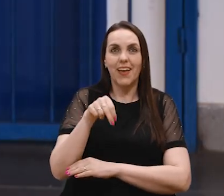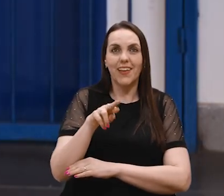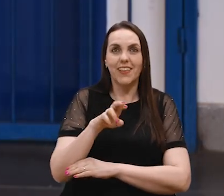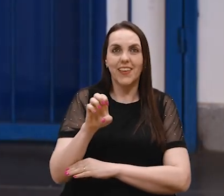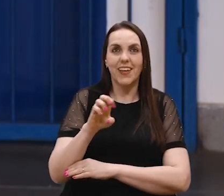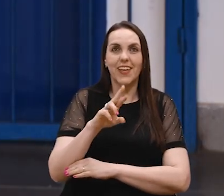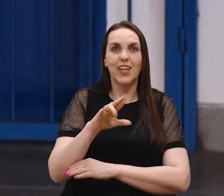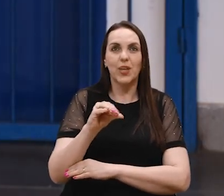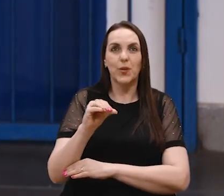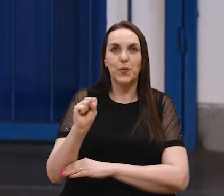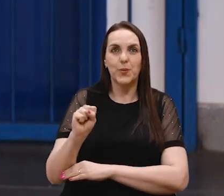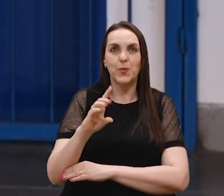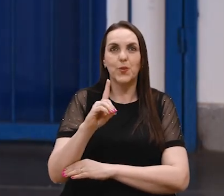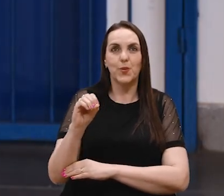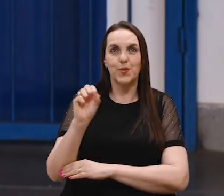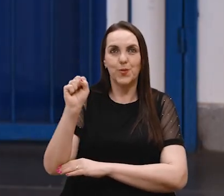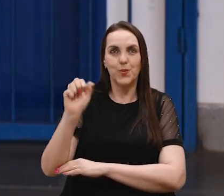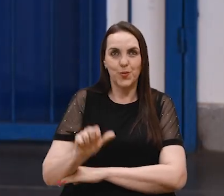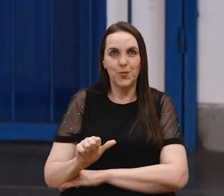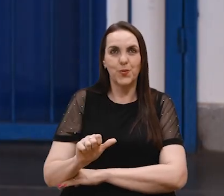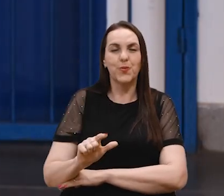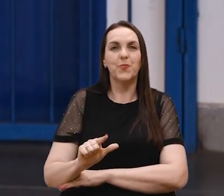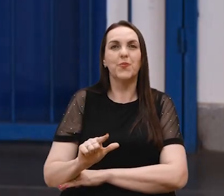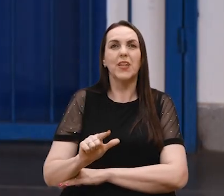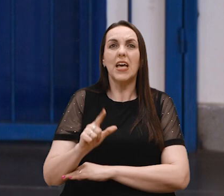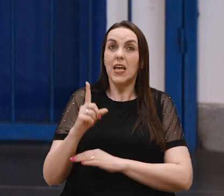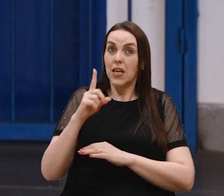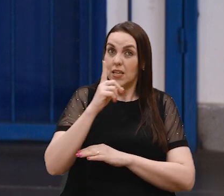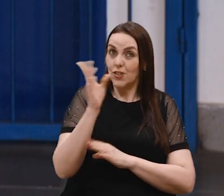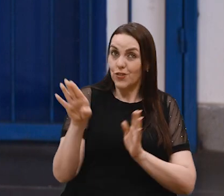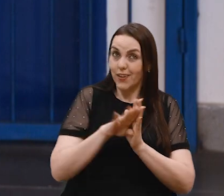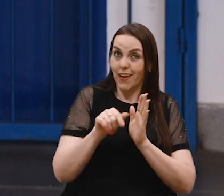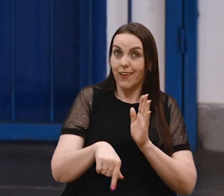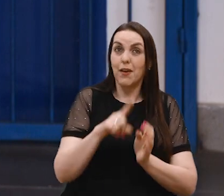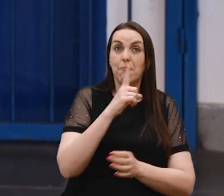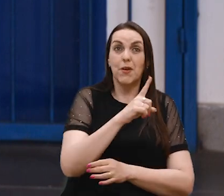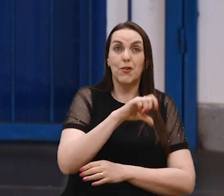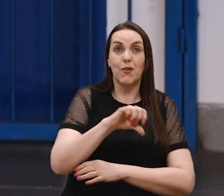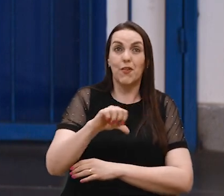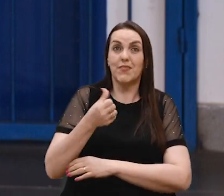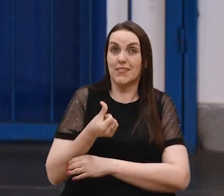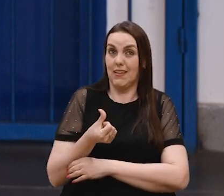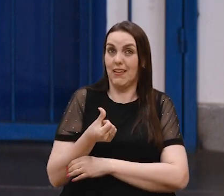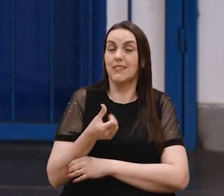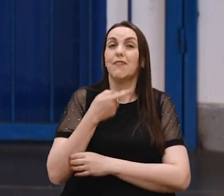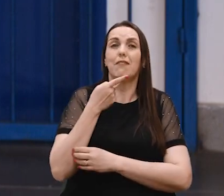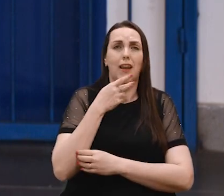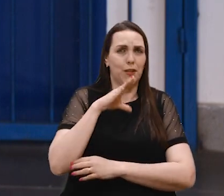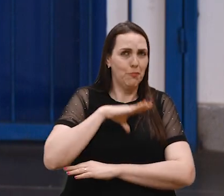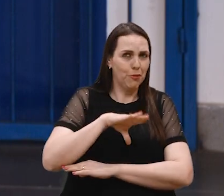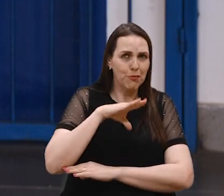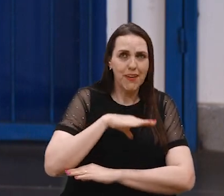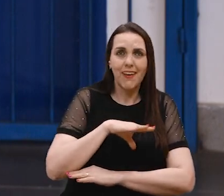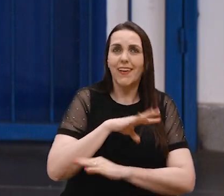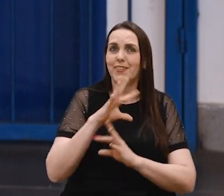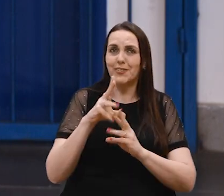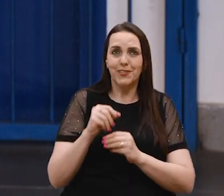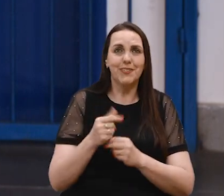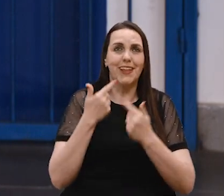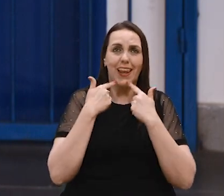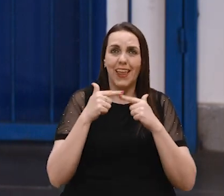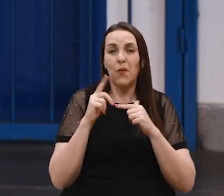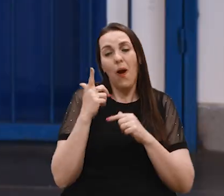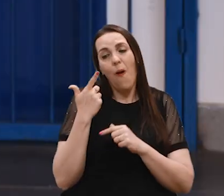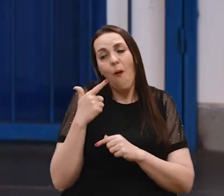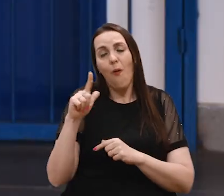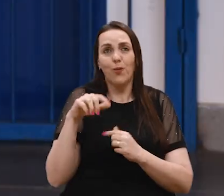senti algumas dificuldades quando cheguei aqui em 96, viu, Leidismar? Também, mesmo falando português, a língua a gente também